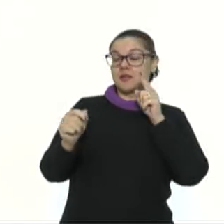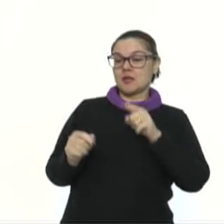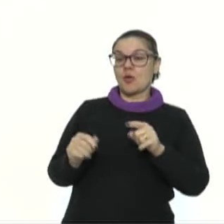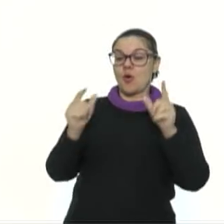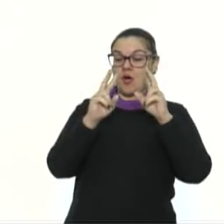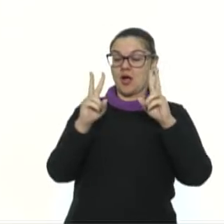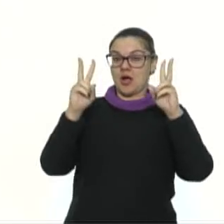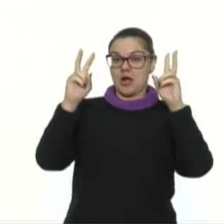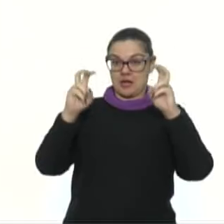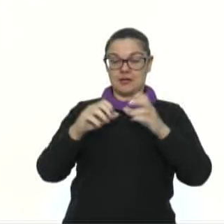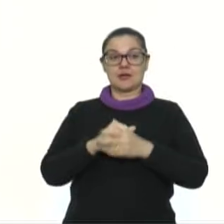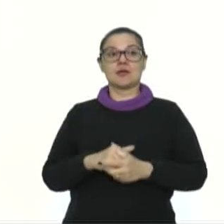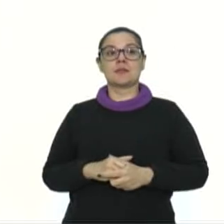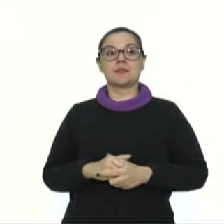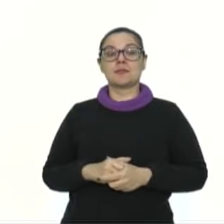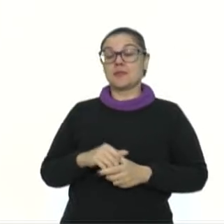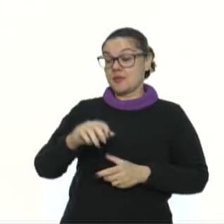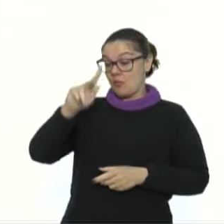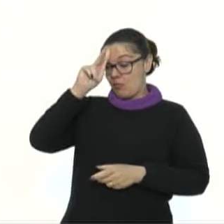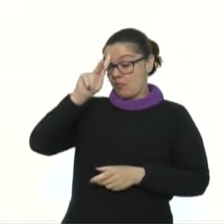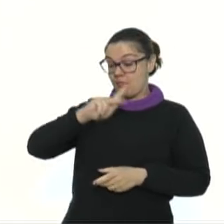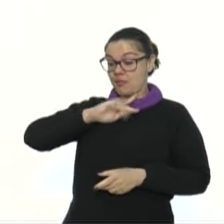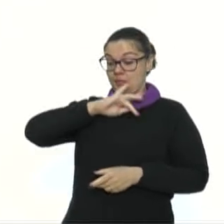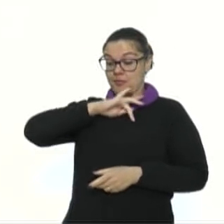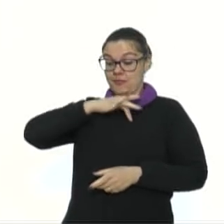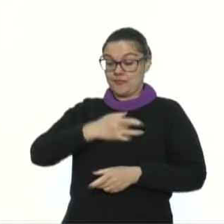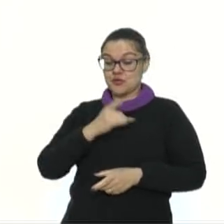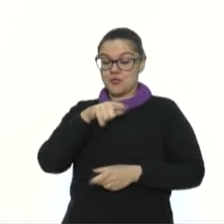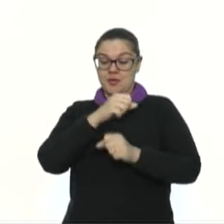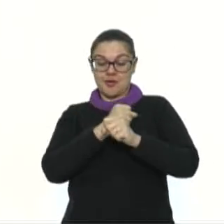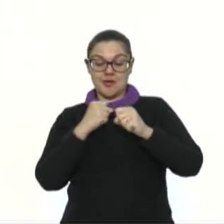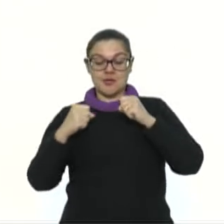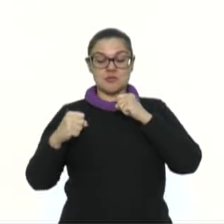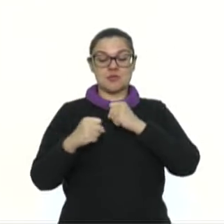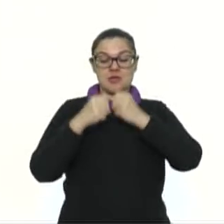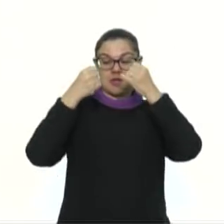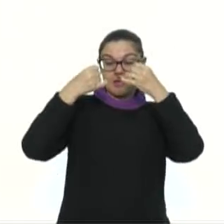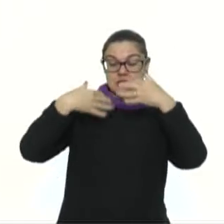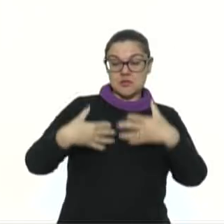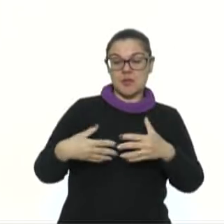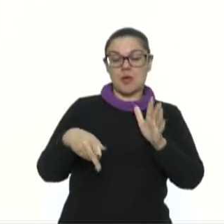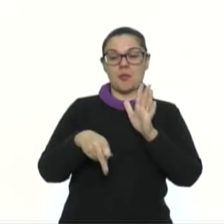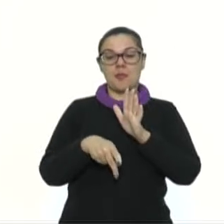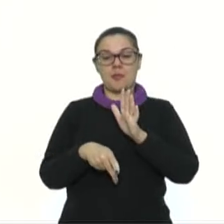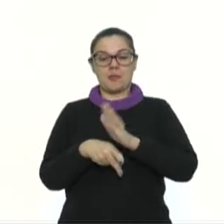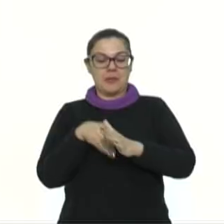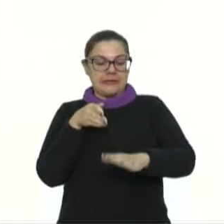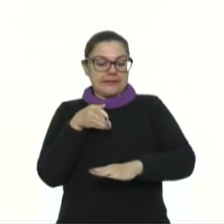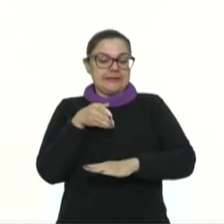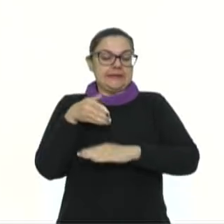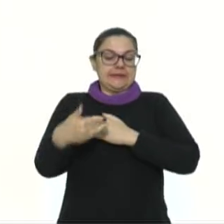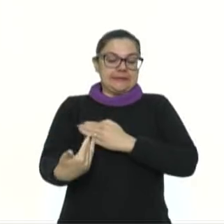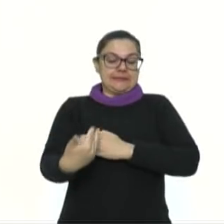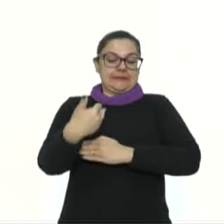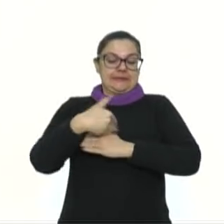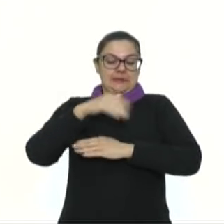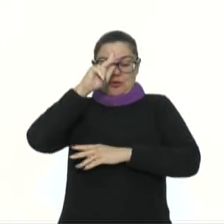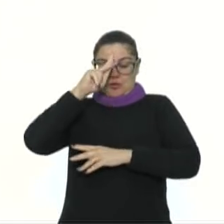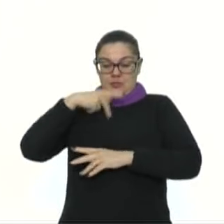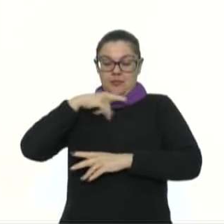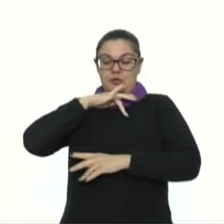abre aspas. A vitimização pode ser socialmente definida como o hábito de condicionar sentimentos de dó